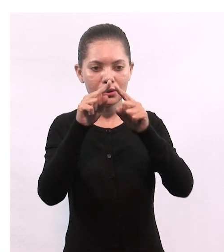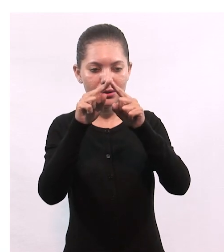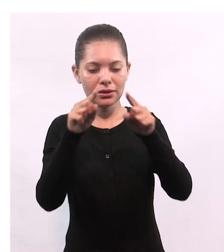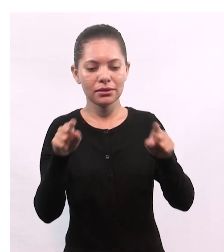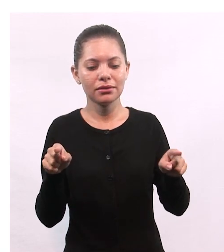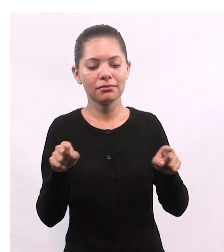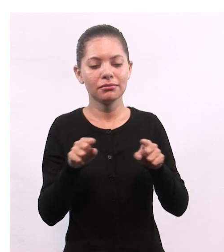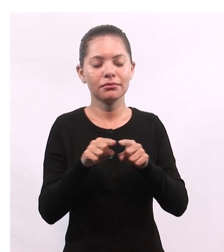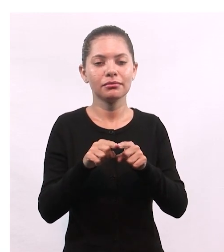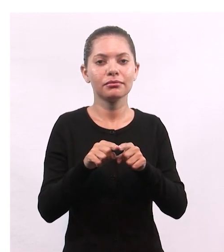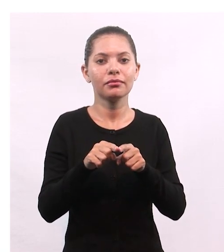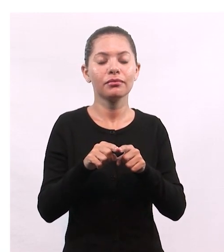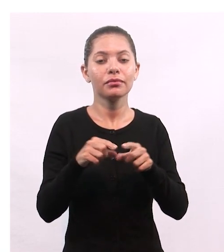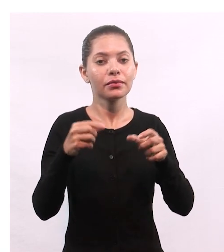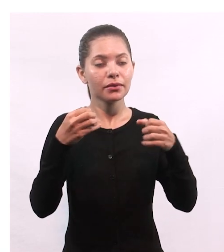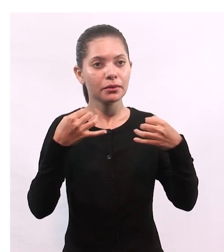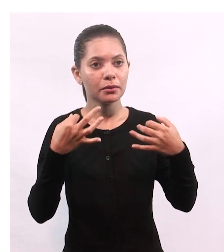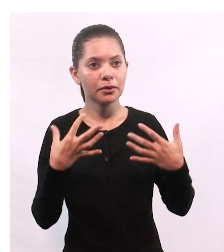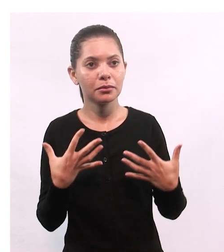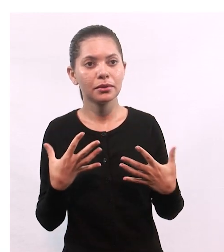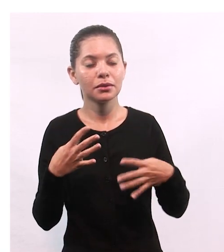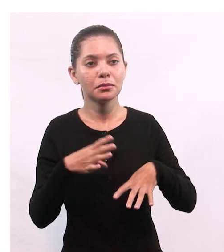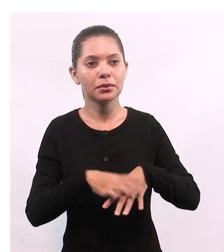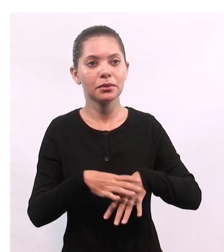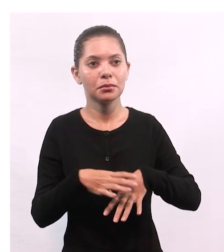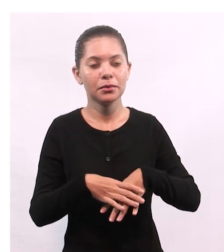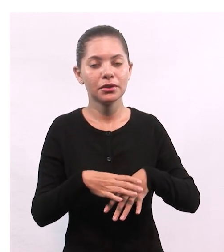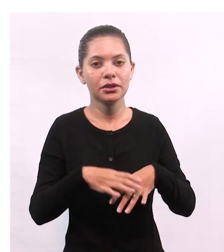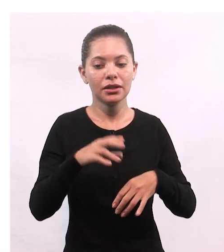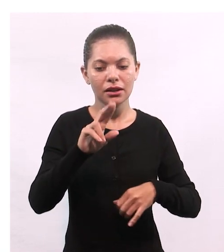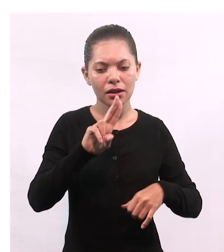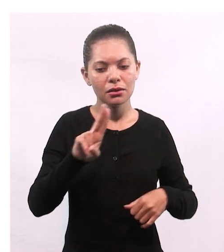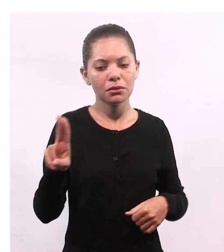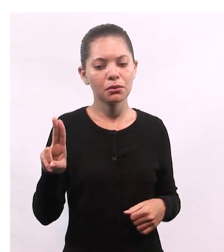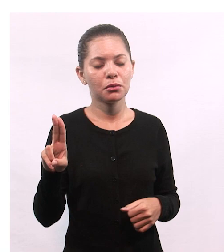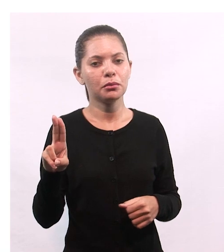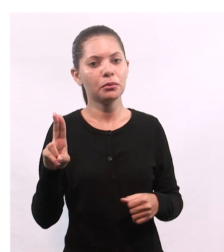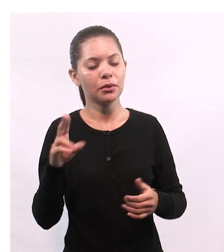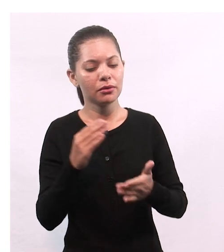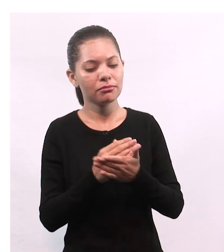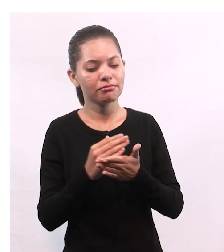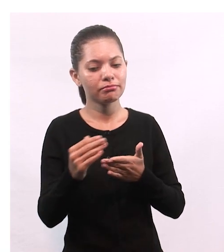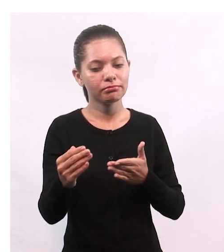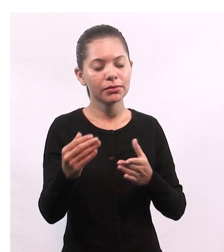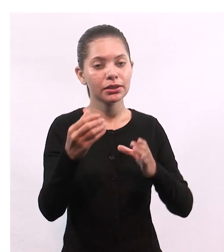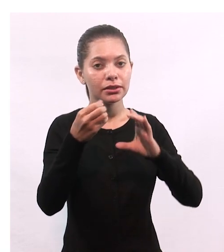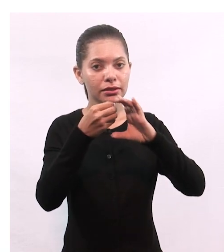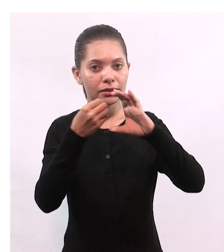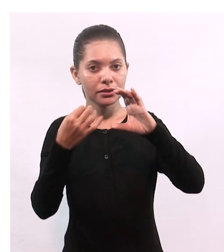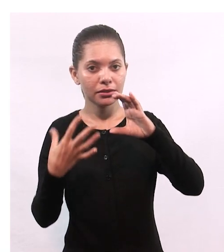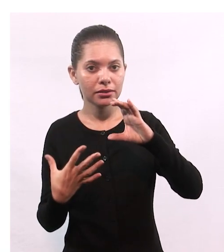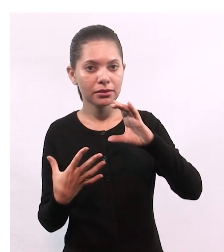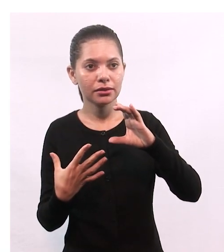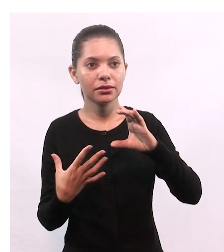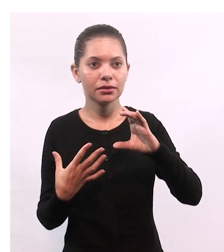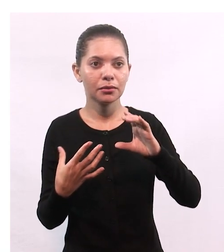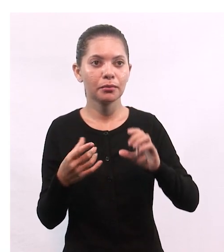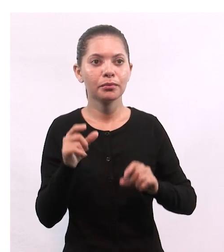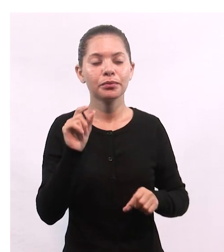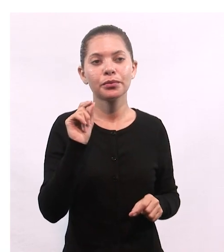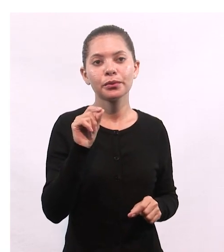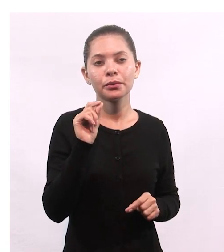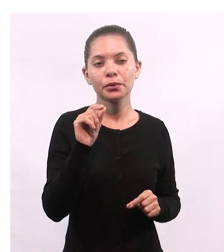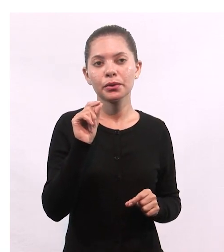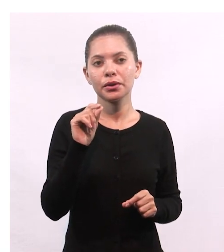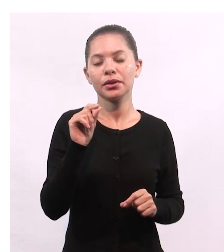chamar de triângulo. Então, definição em matemática é dar nome aos objetos a partir de alguma